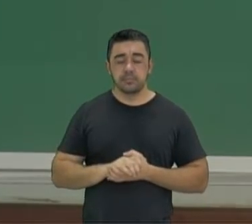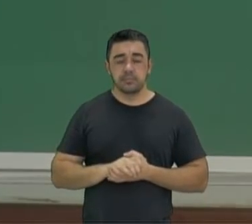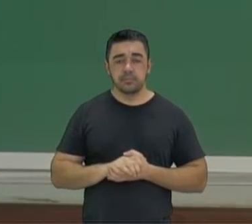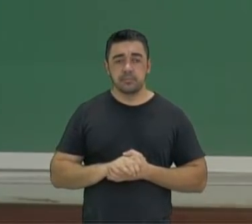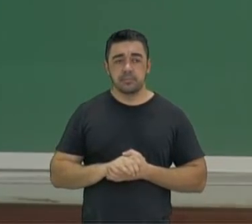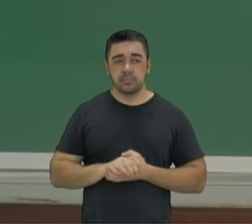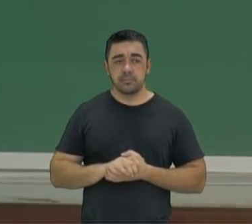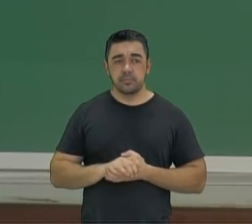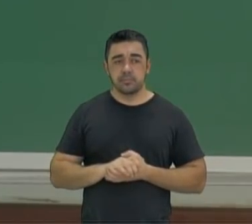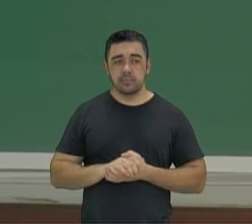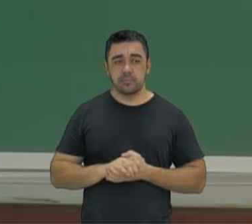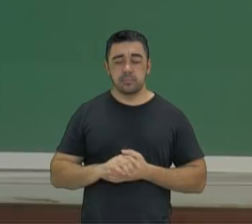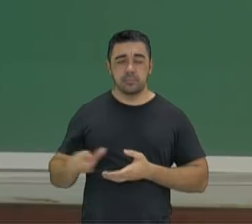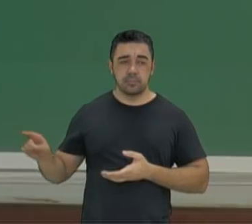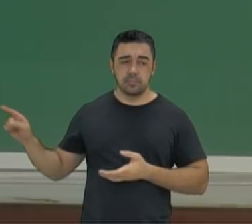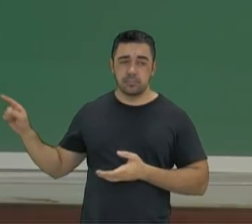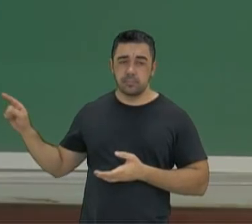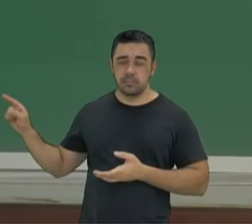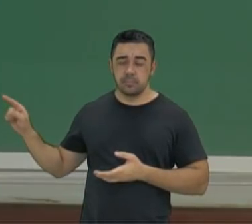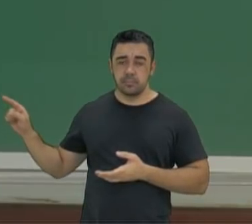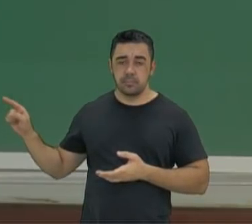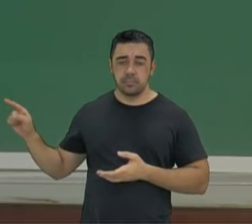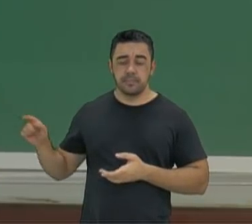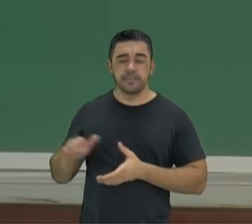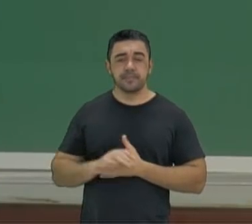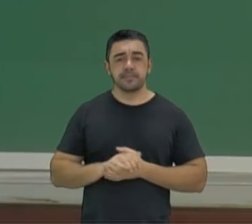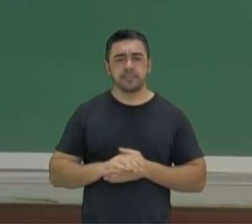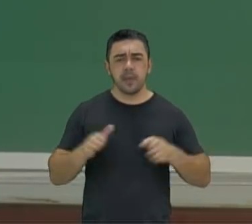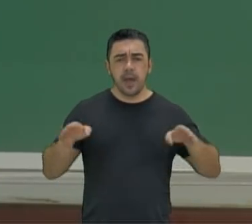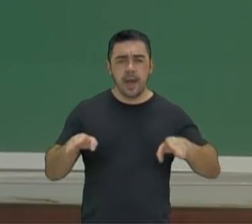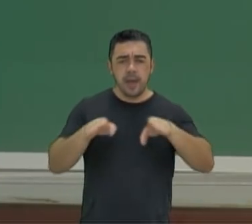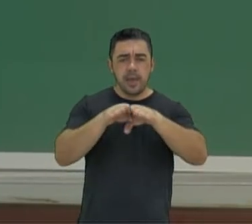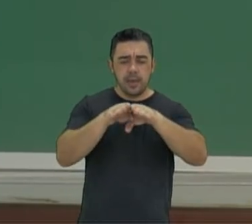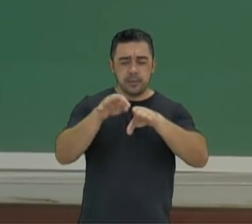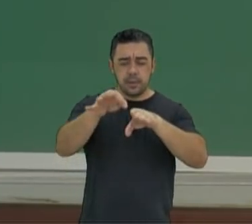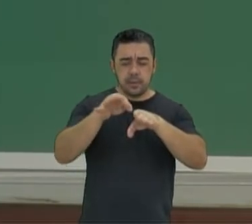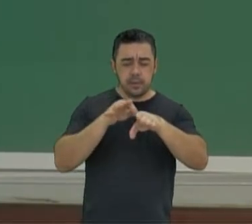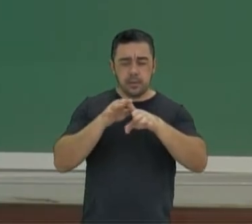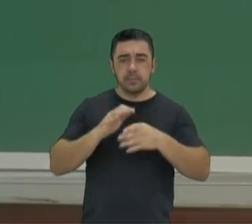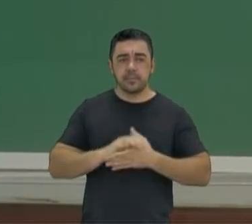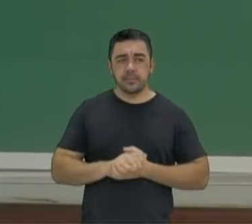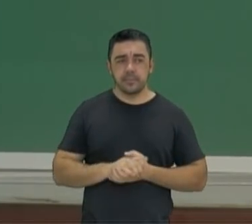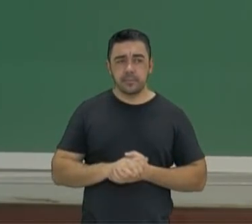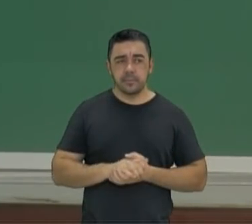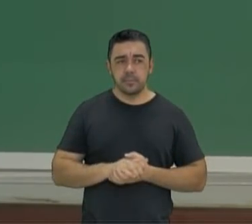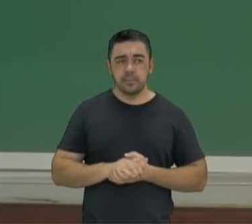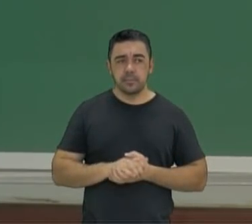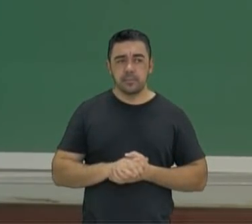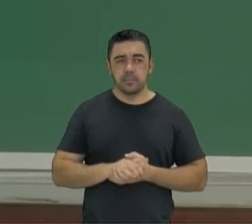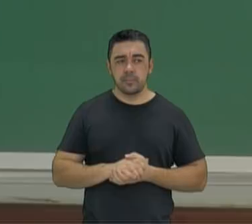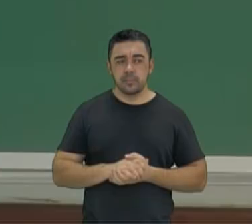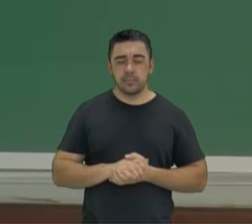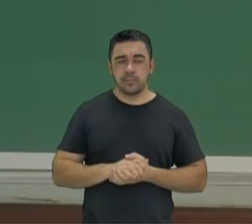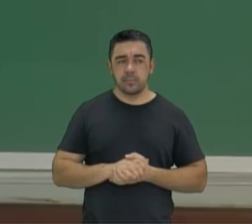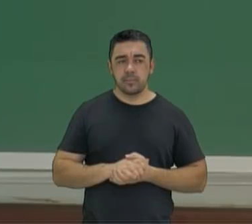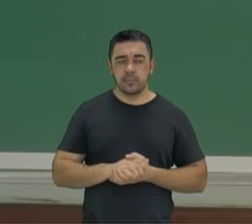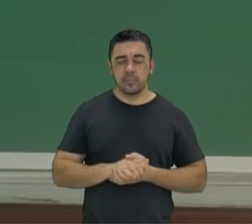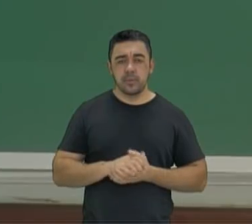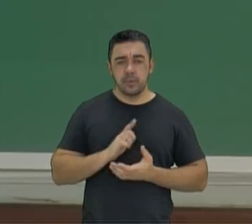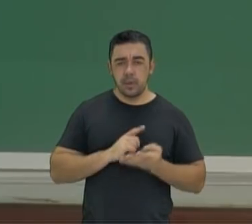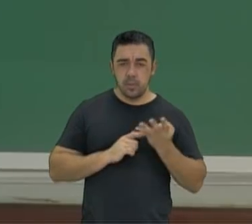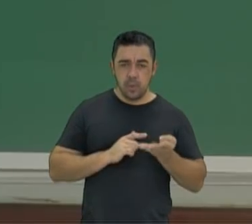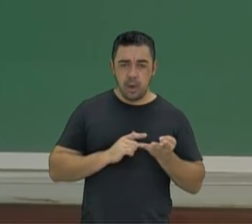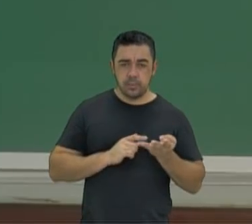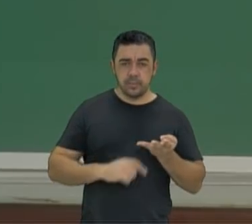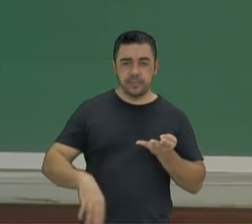base superior. 4 com mais 4, 8. E aresta? É esses aqui, né? Se eu tenho 4